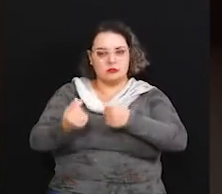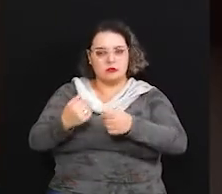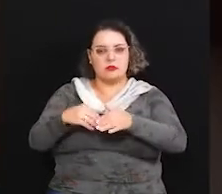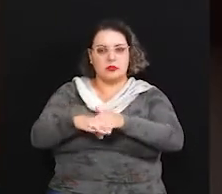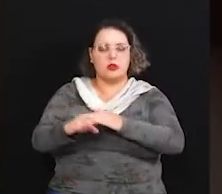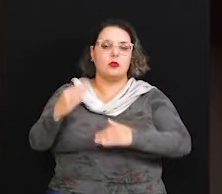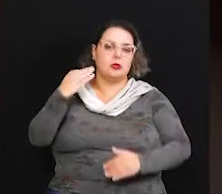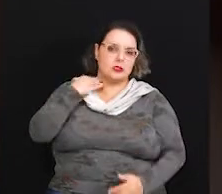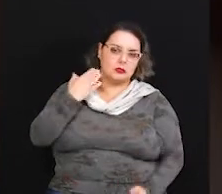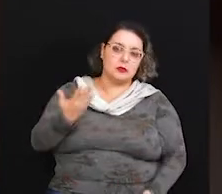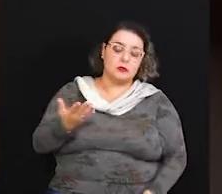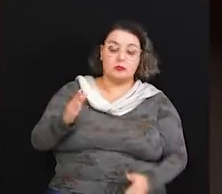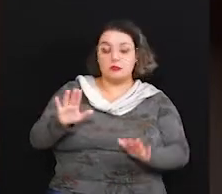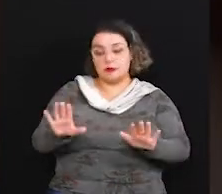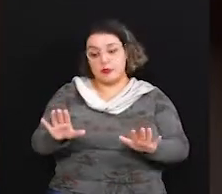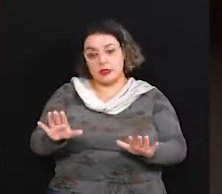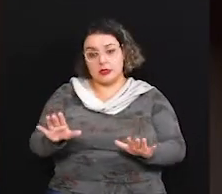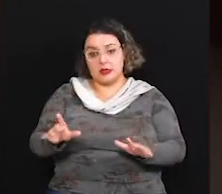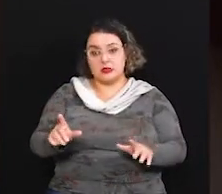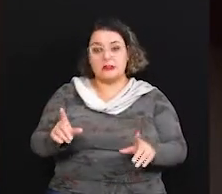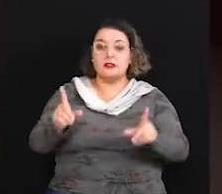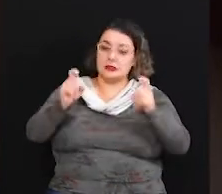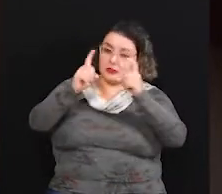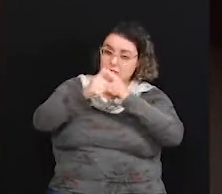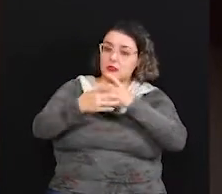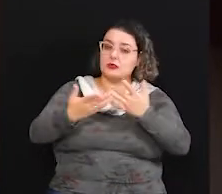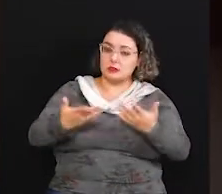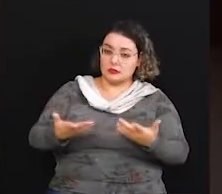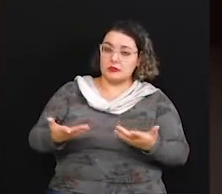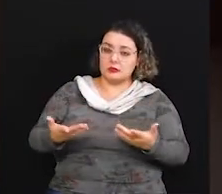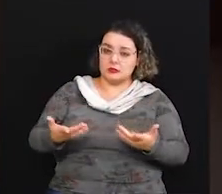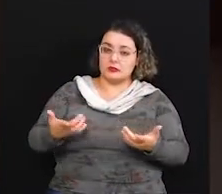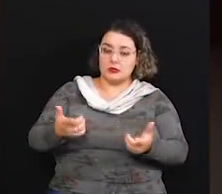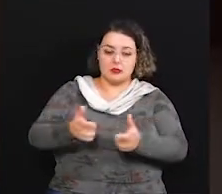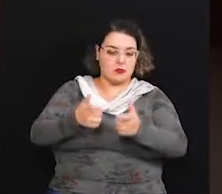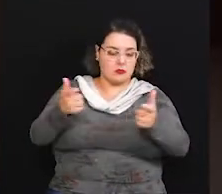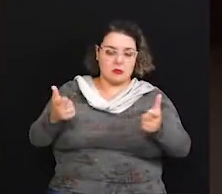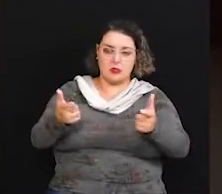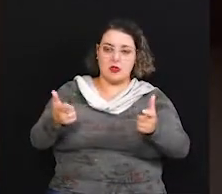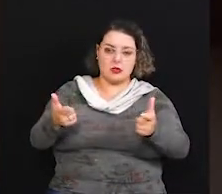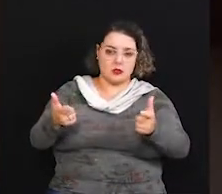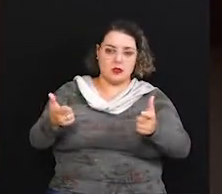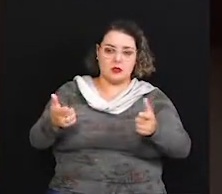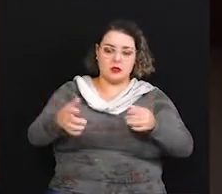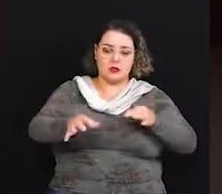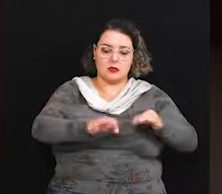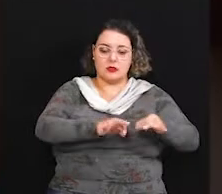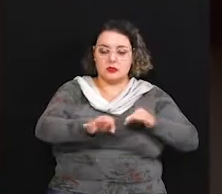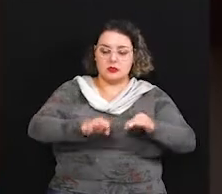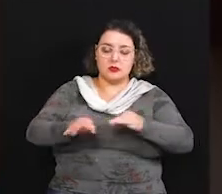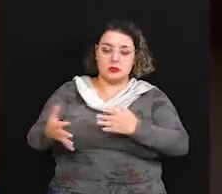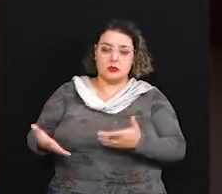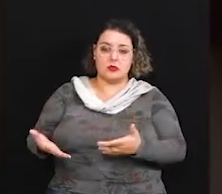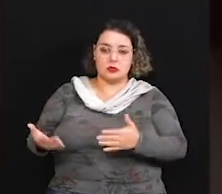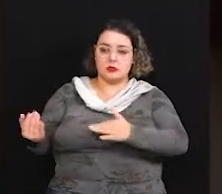mas a situação é bem crítica, porque tem gente, a maioria das organizações, entidades, não